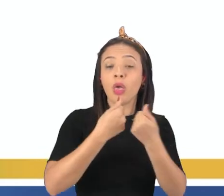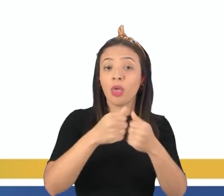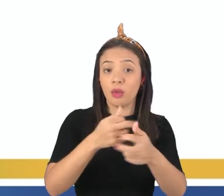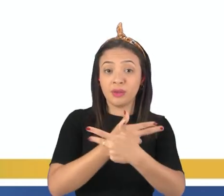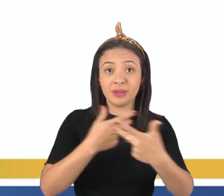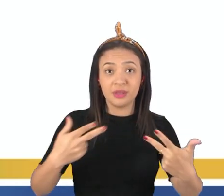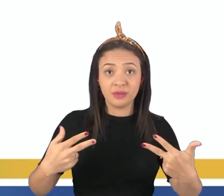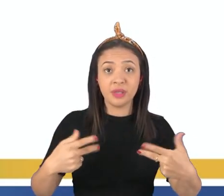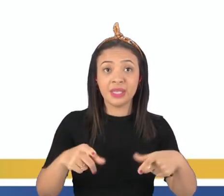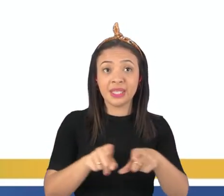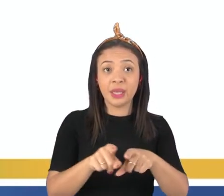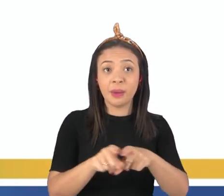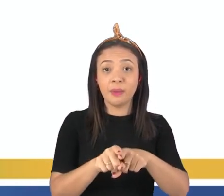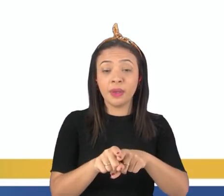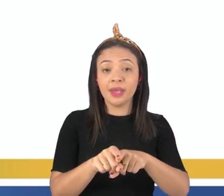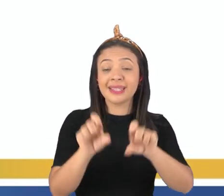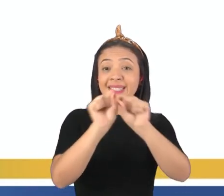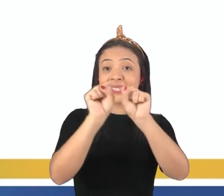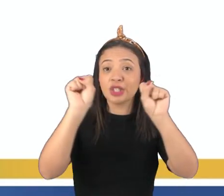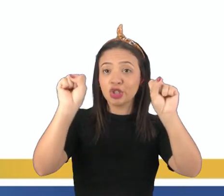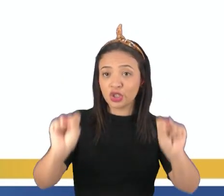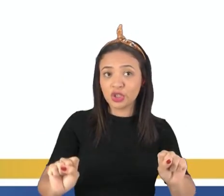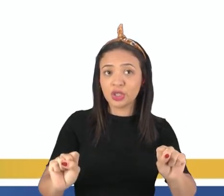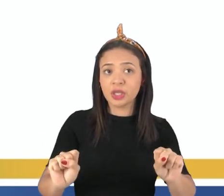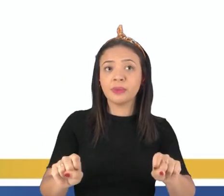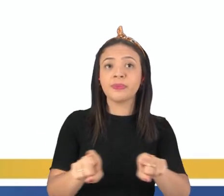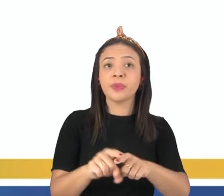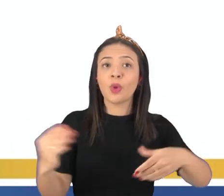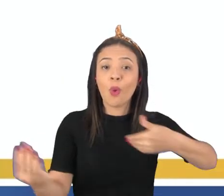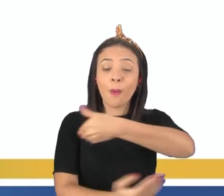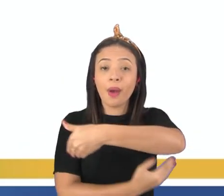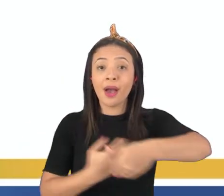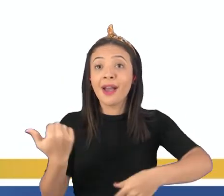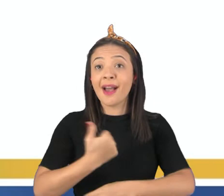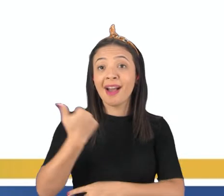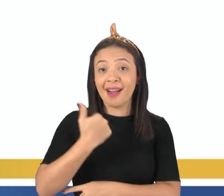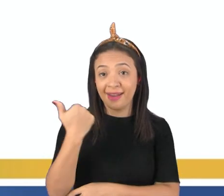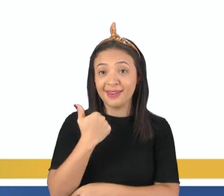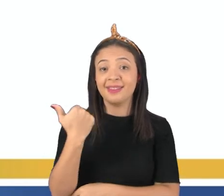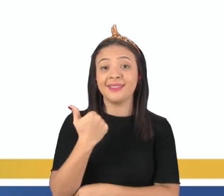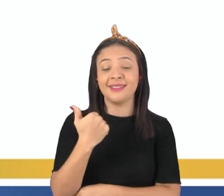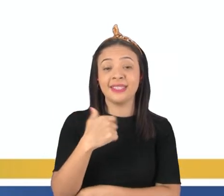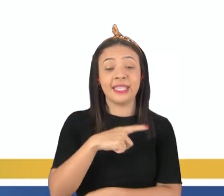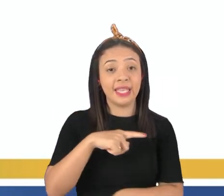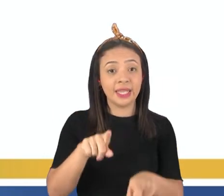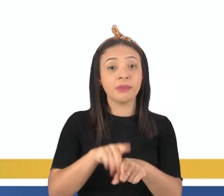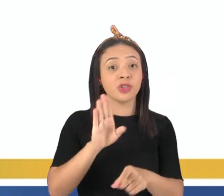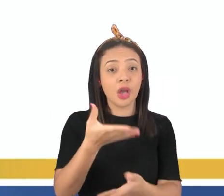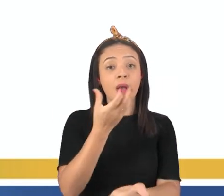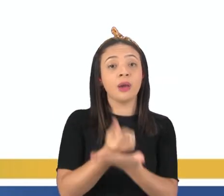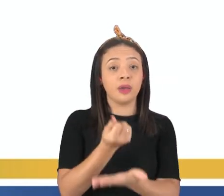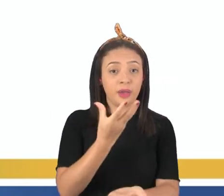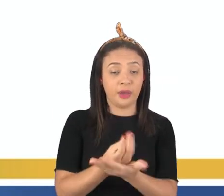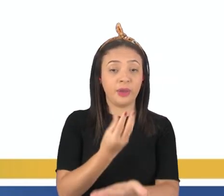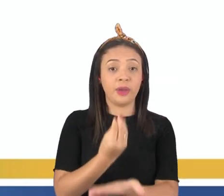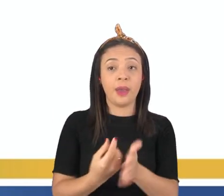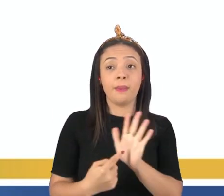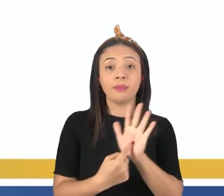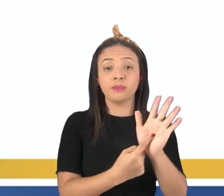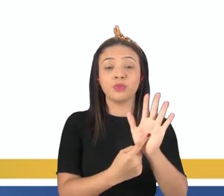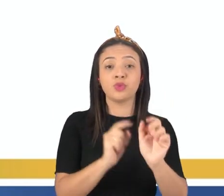de massa e na integração de sistemas. Compartilhamento de caronas. Existem também aplicativos que trabalham com essa questão